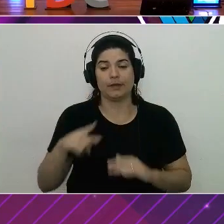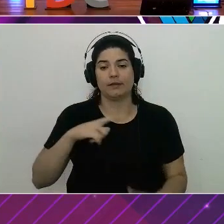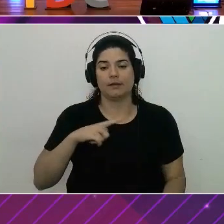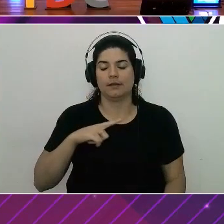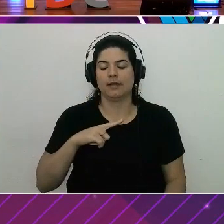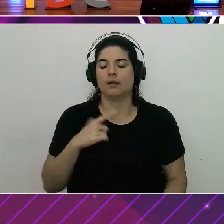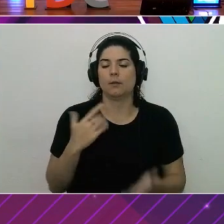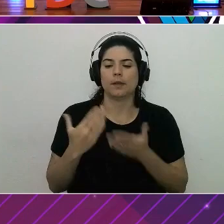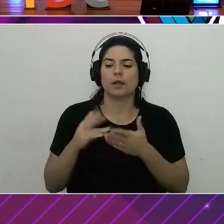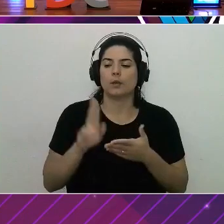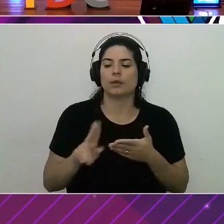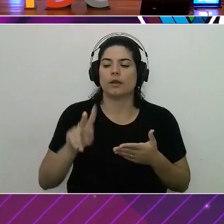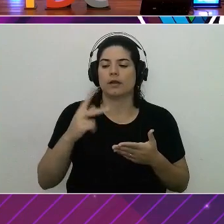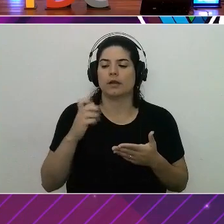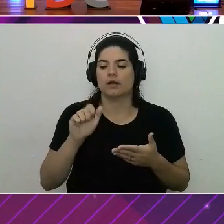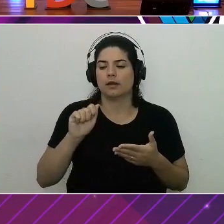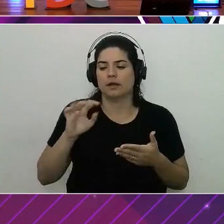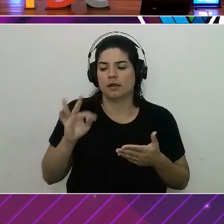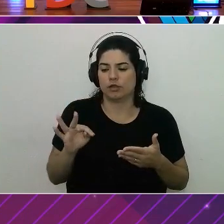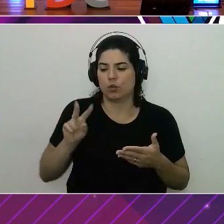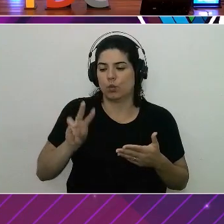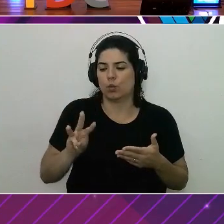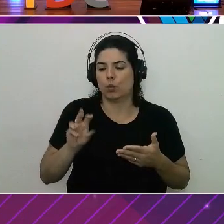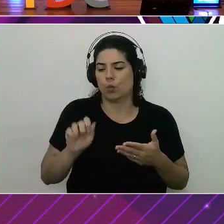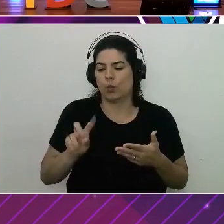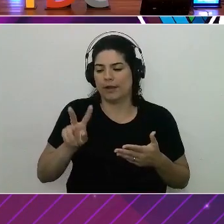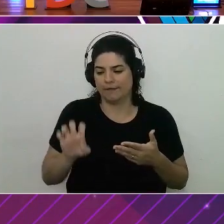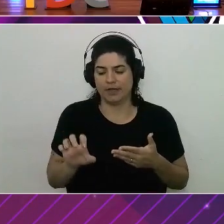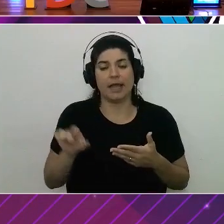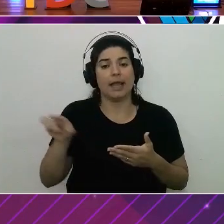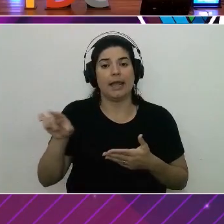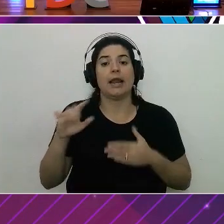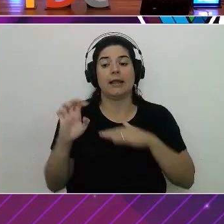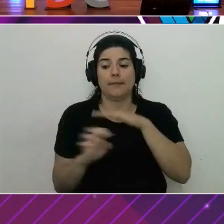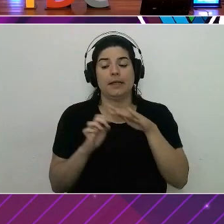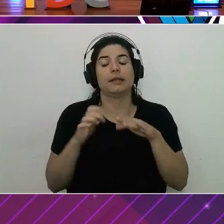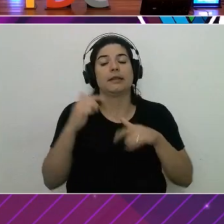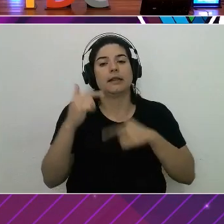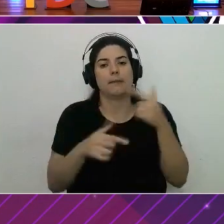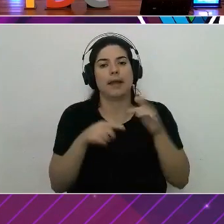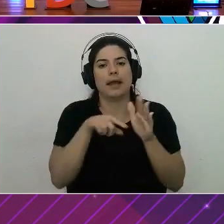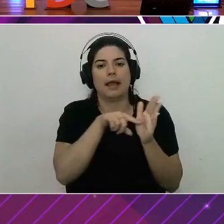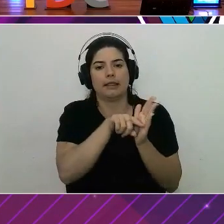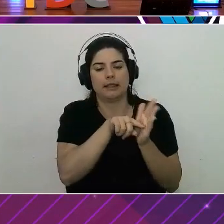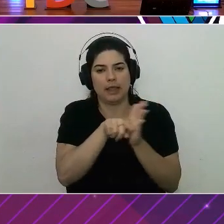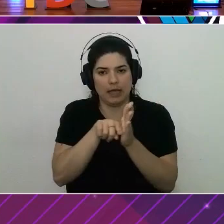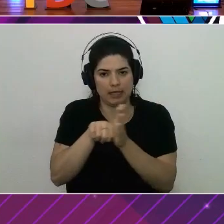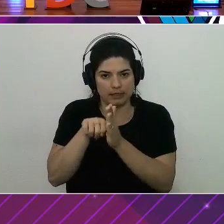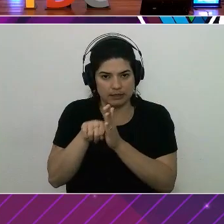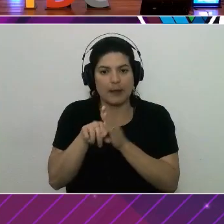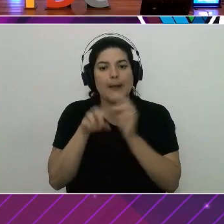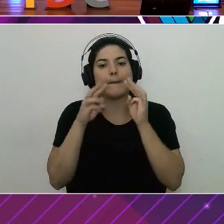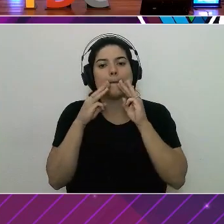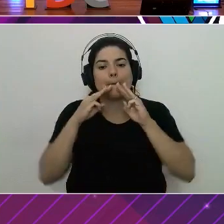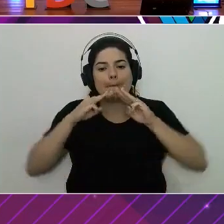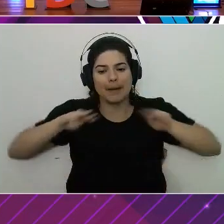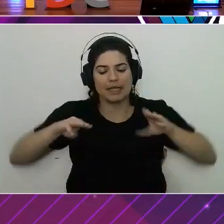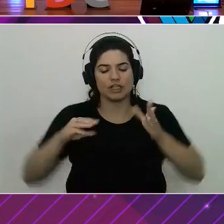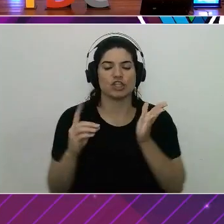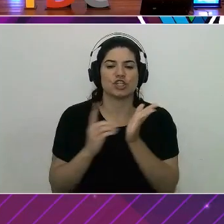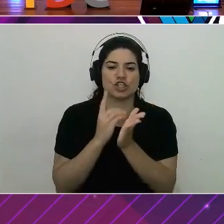A Tetris é uma empresa que ela trabalha com análise de marketing digital. Então, os